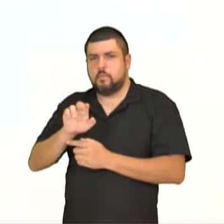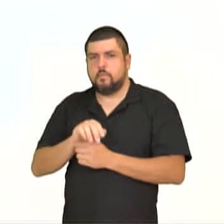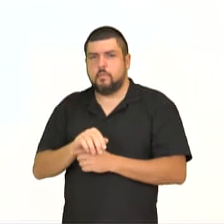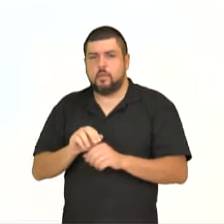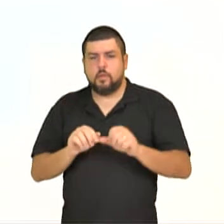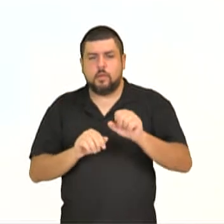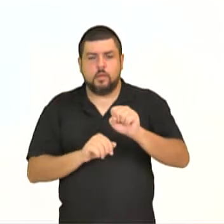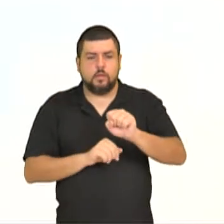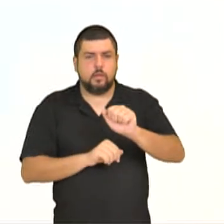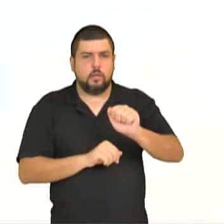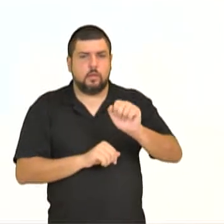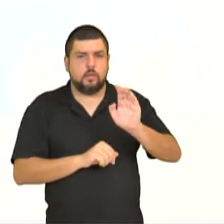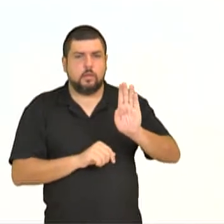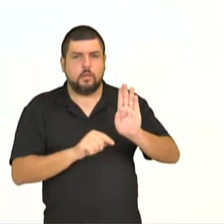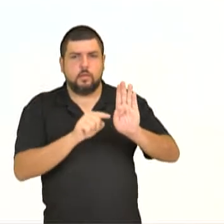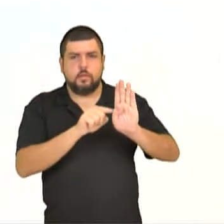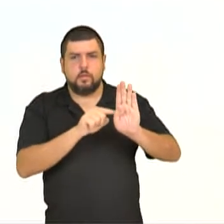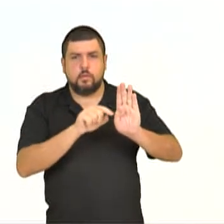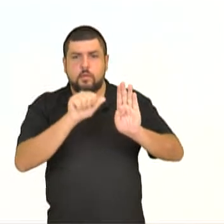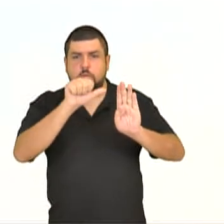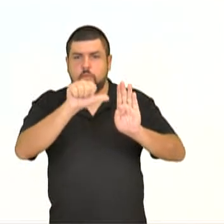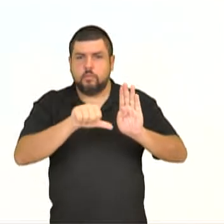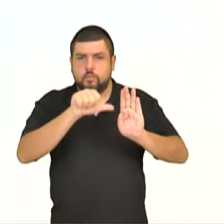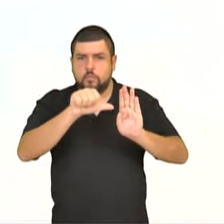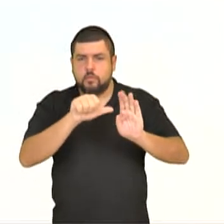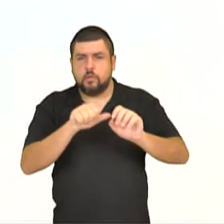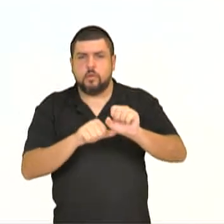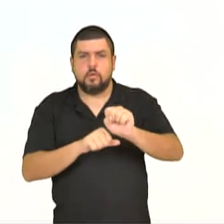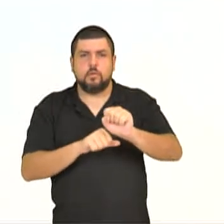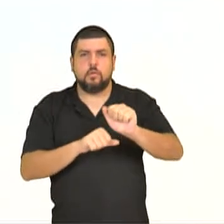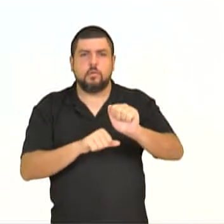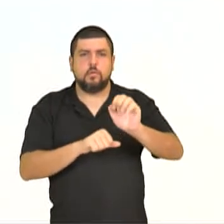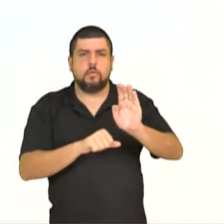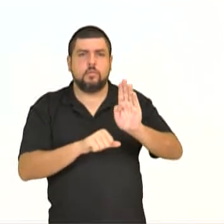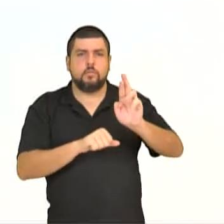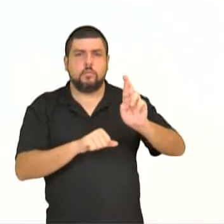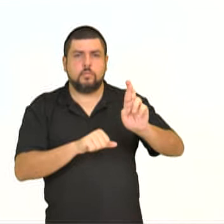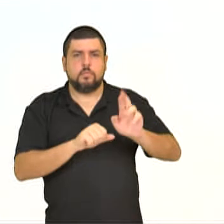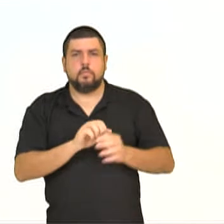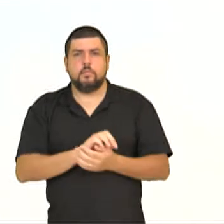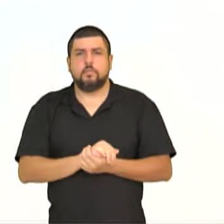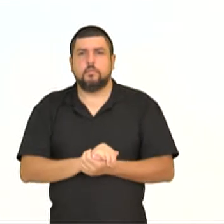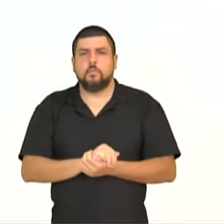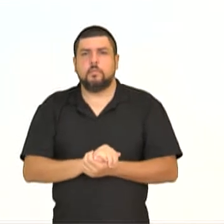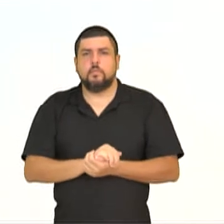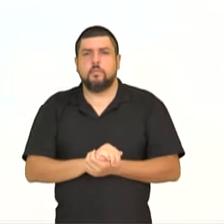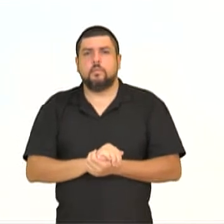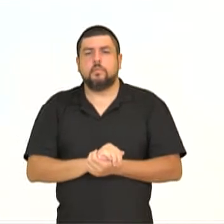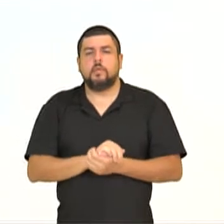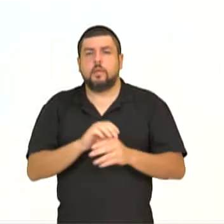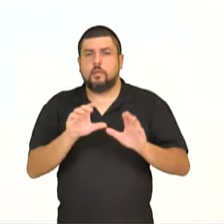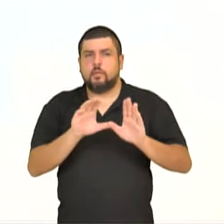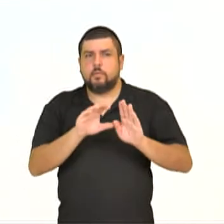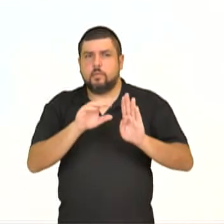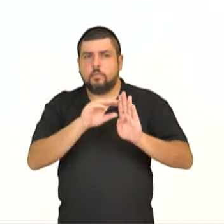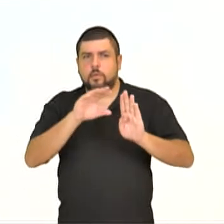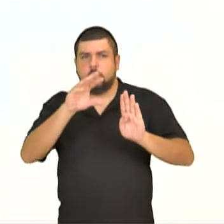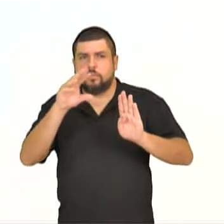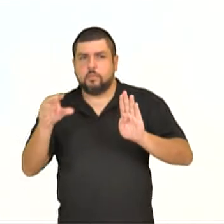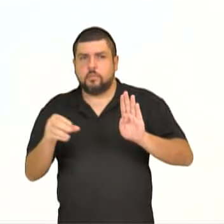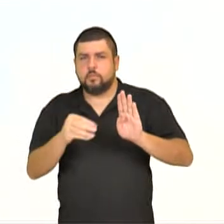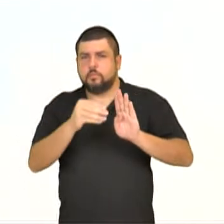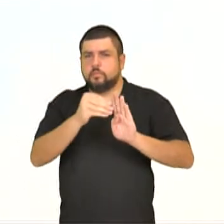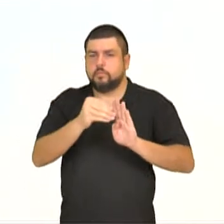raiz. Cambia para sabe. Aqui temos pronombres e o verbo. Eu sabria,